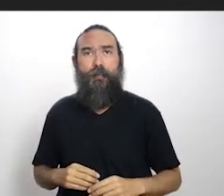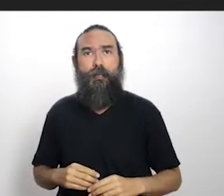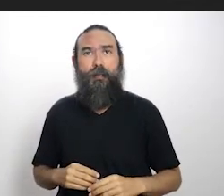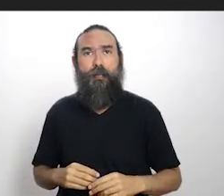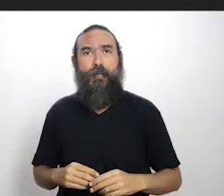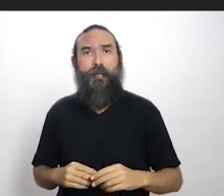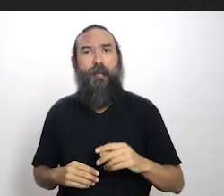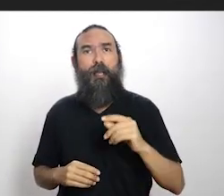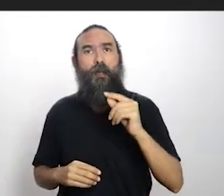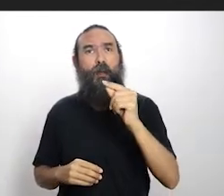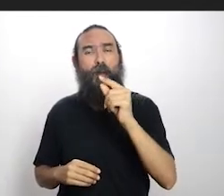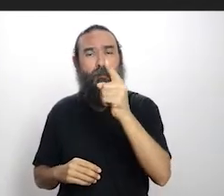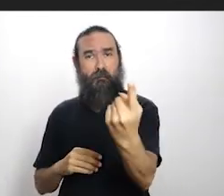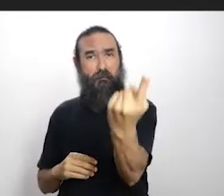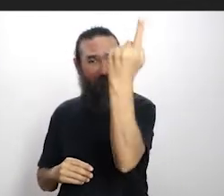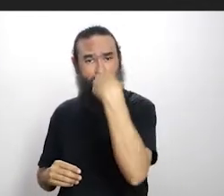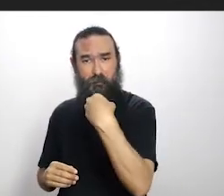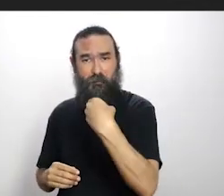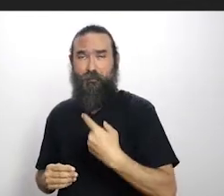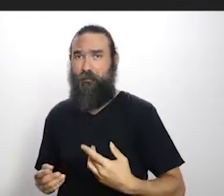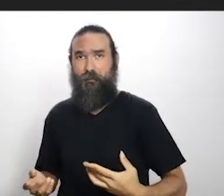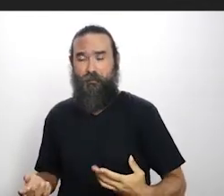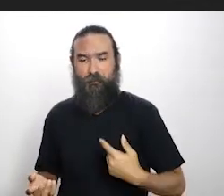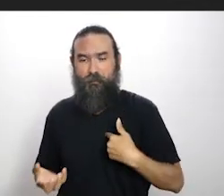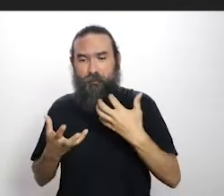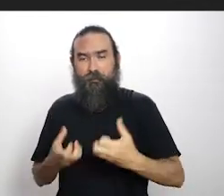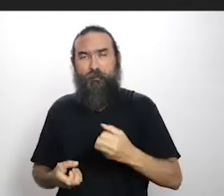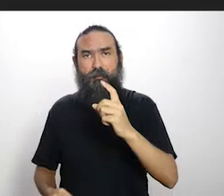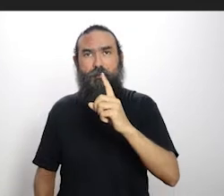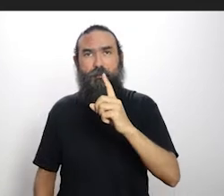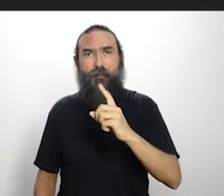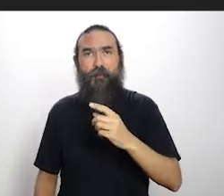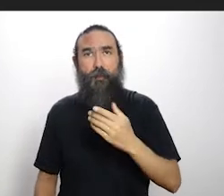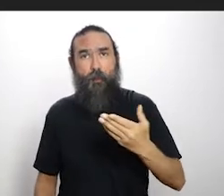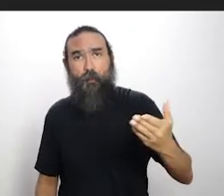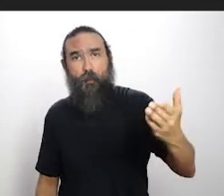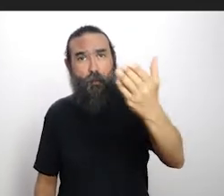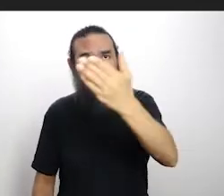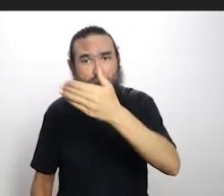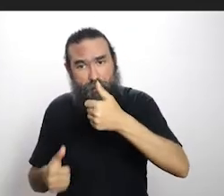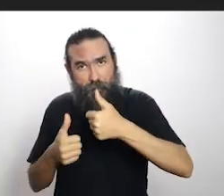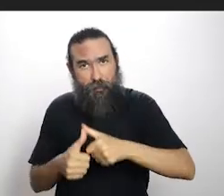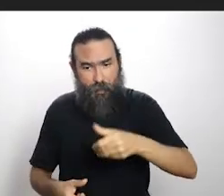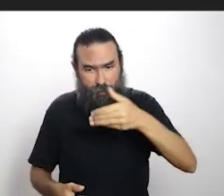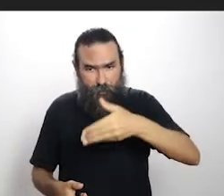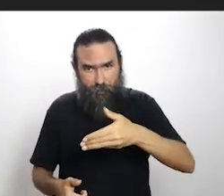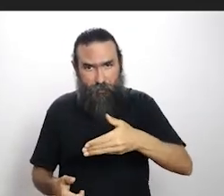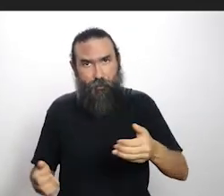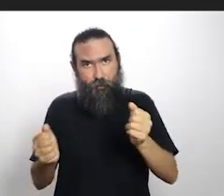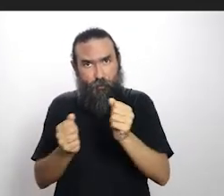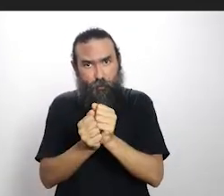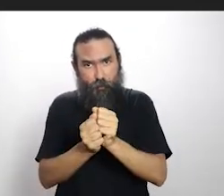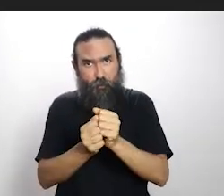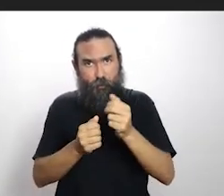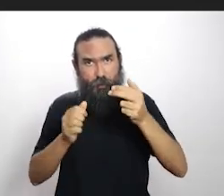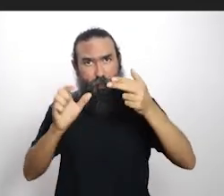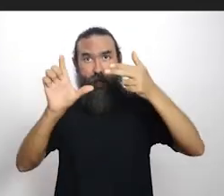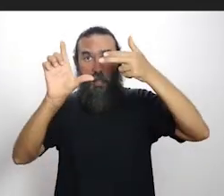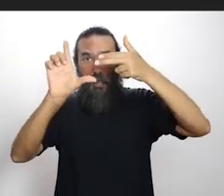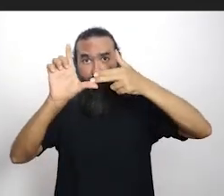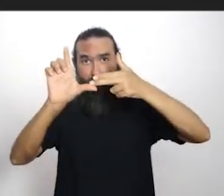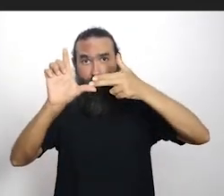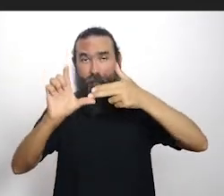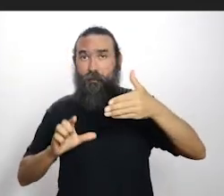que é nos colocado, né? Para vocês que estão acompanhando aqui diretamente aqui pelo Zoom, né? Igual eu falei,